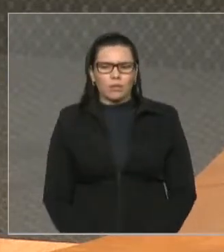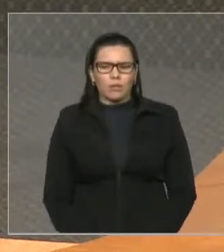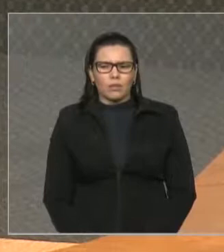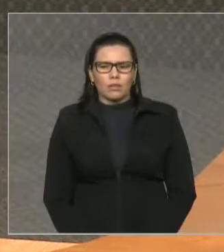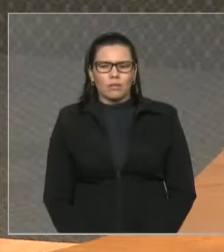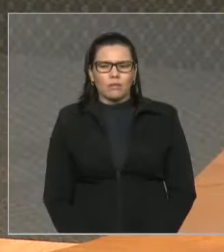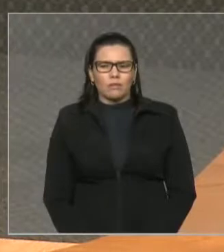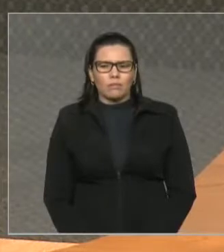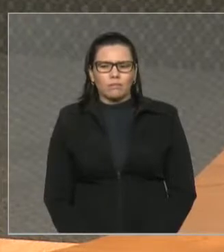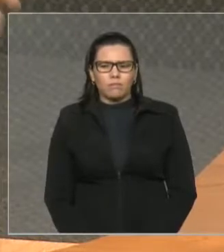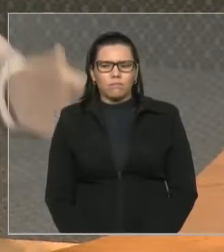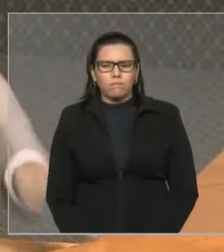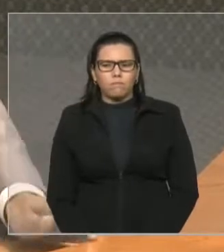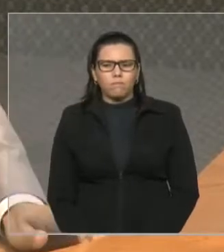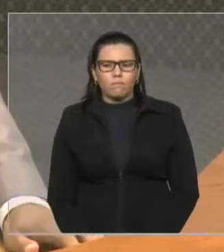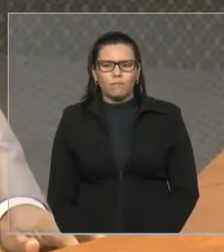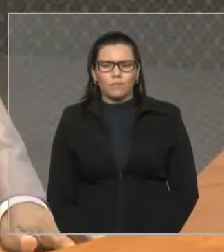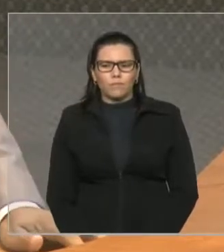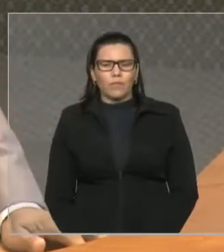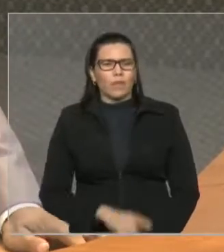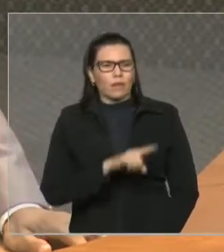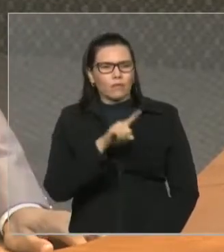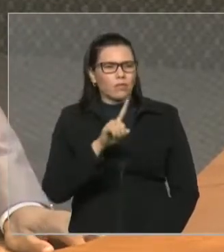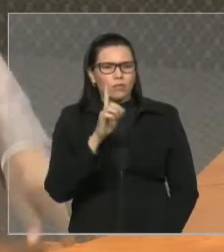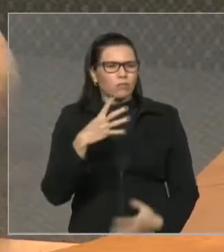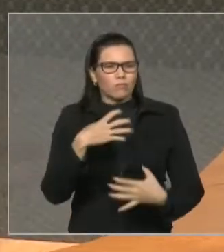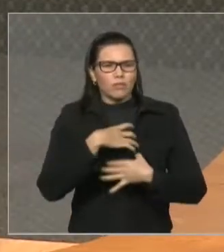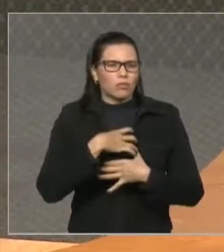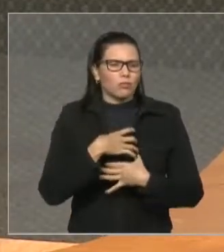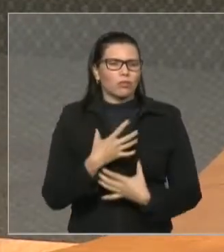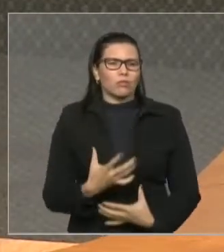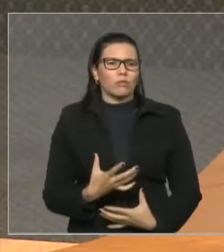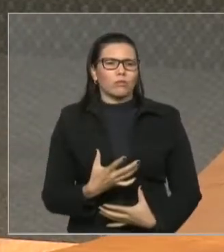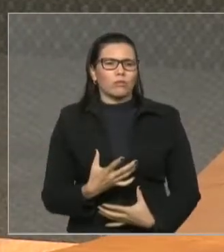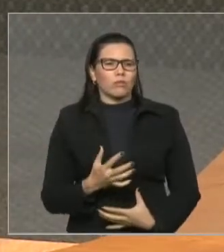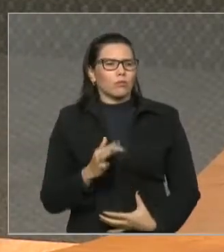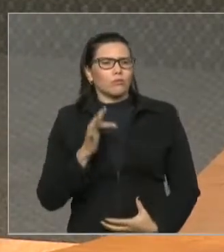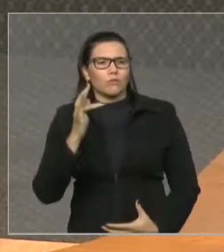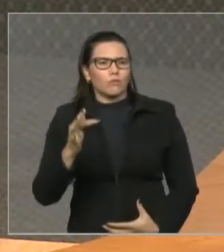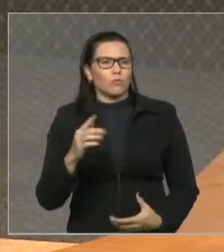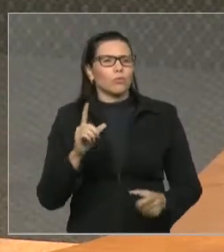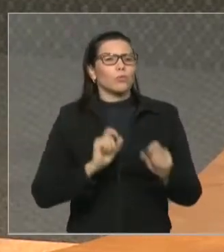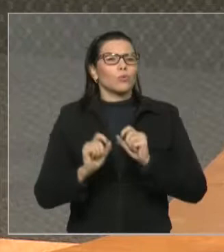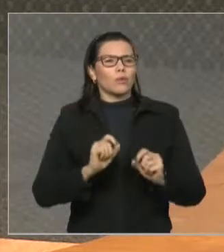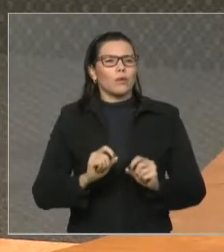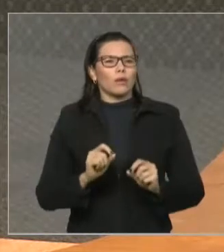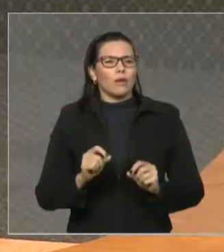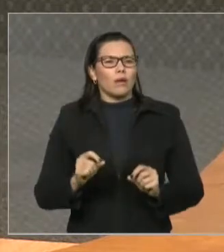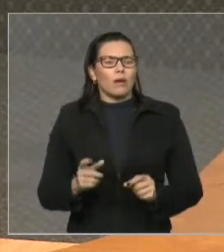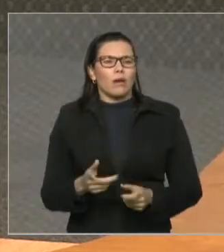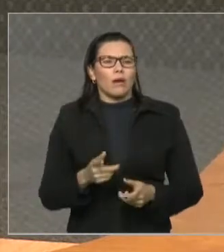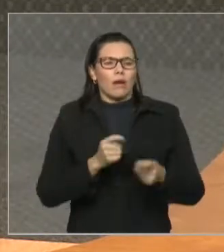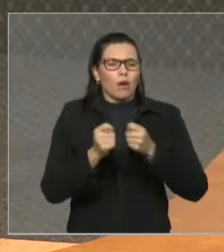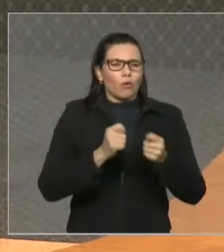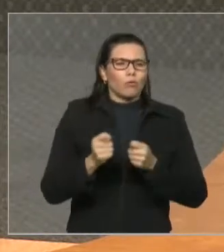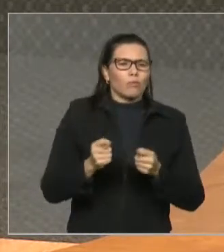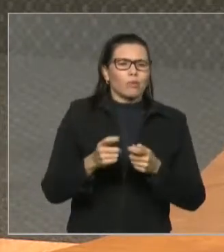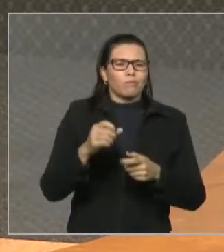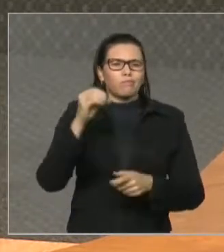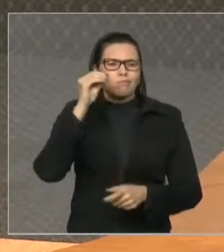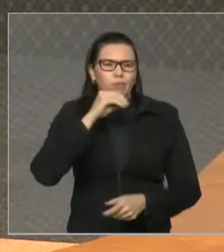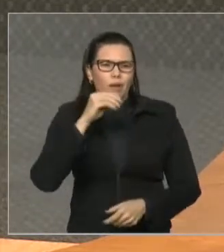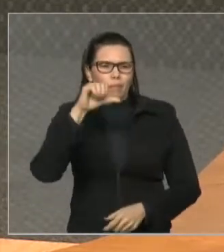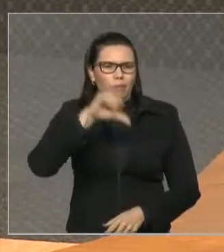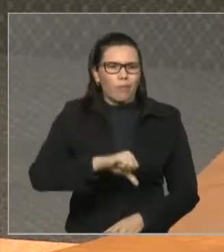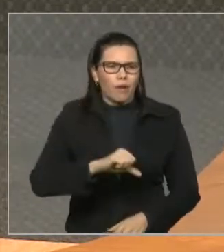atingir o bolso de vocês, da casa de vocês? O que os trouxeram até a Assembleia Legislativa para apoiar